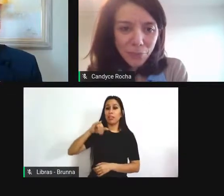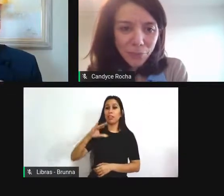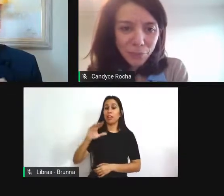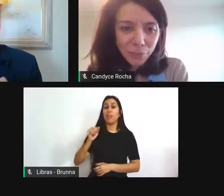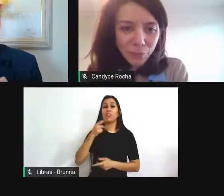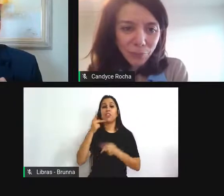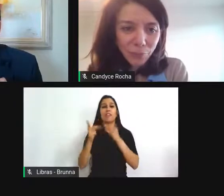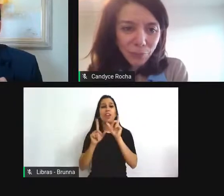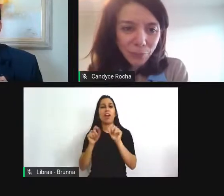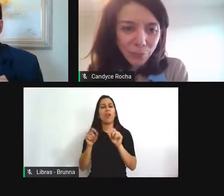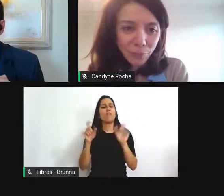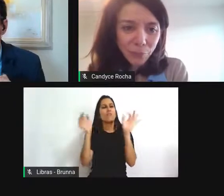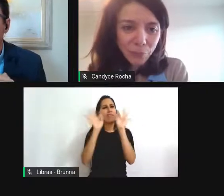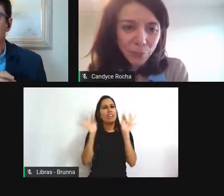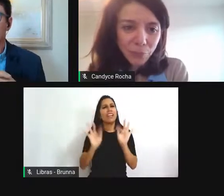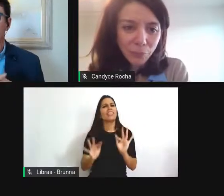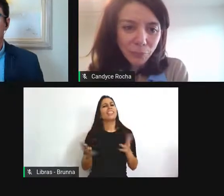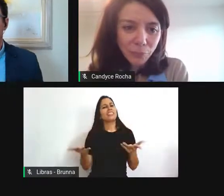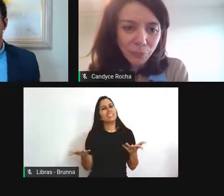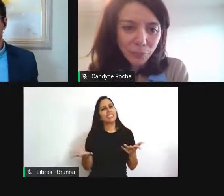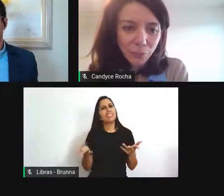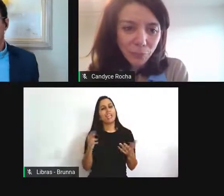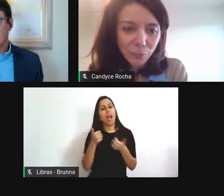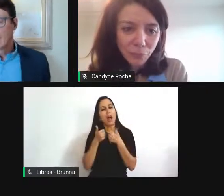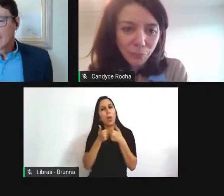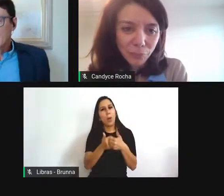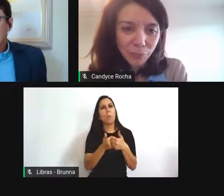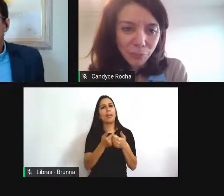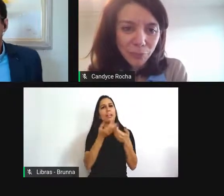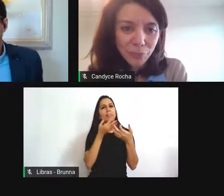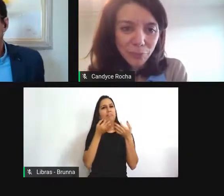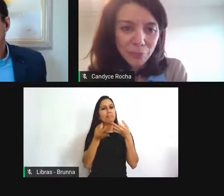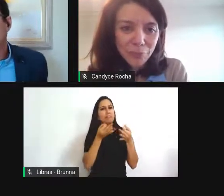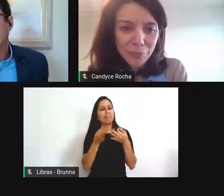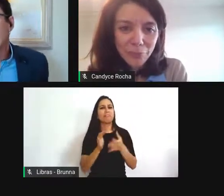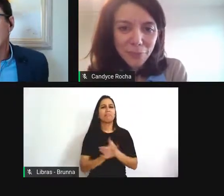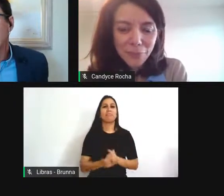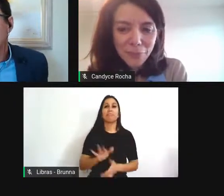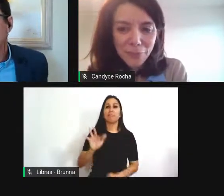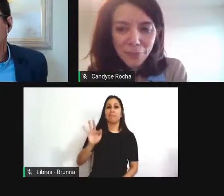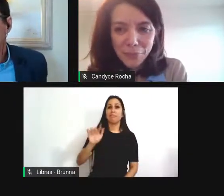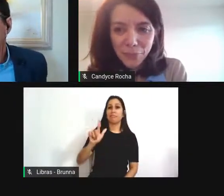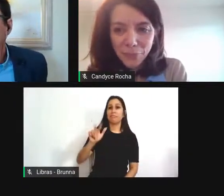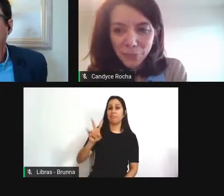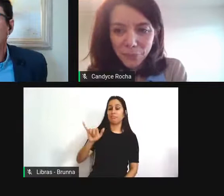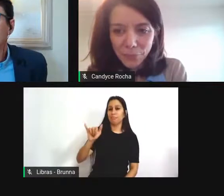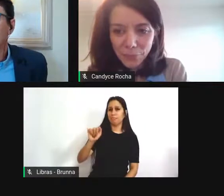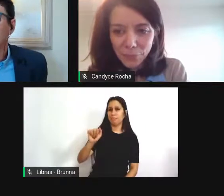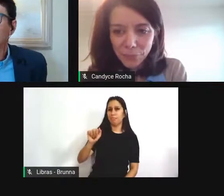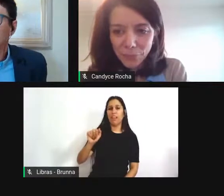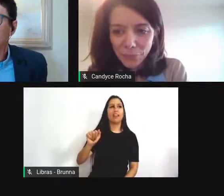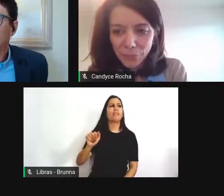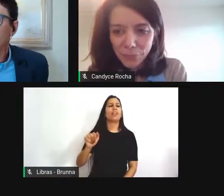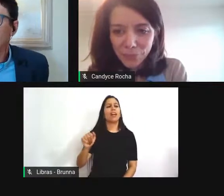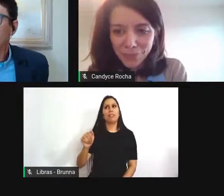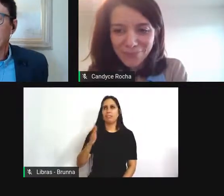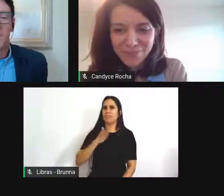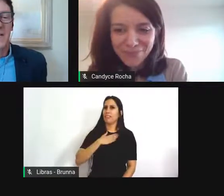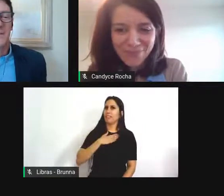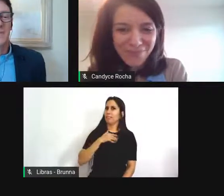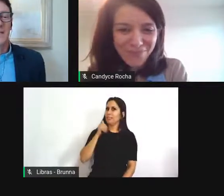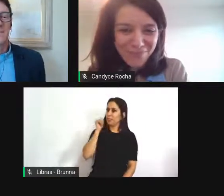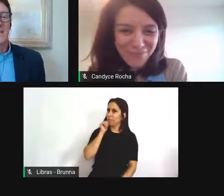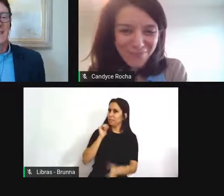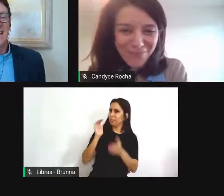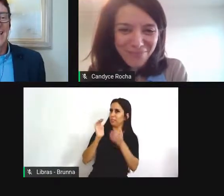acompanhando atentamente os relatos, enriquecedor, parabéns, CEFOR. Flávia Schwartz, essa bastante suspeita, minha esposa, disse: muito bom,